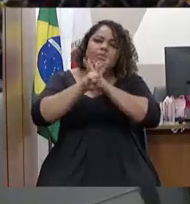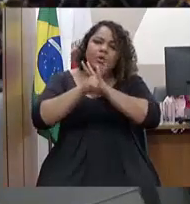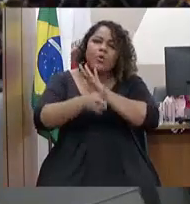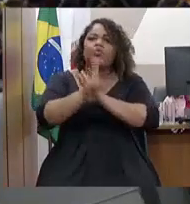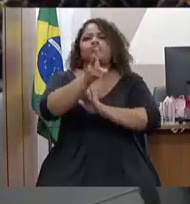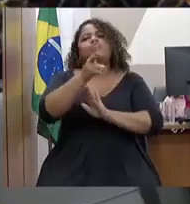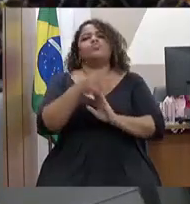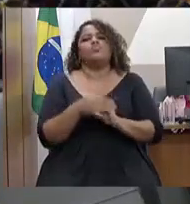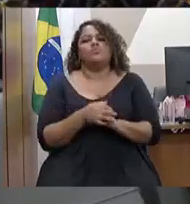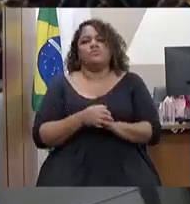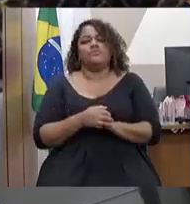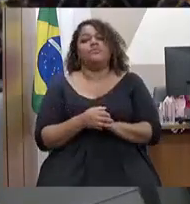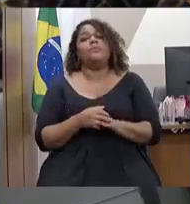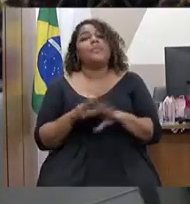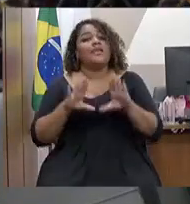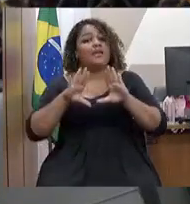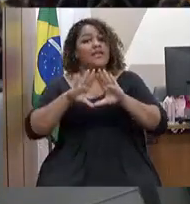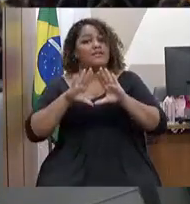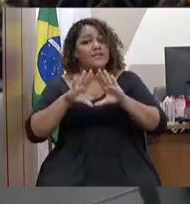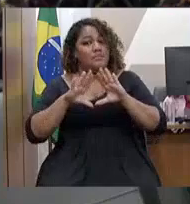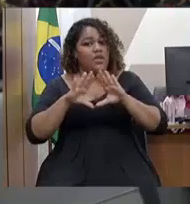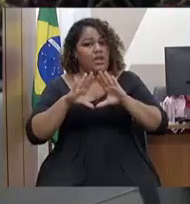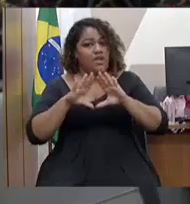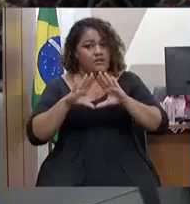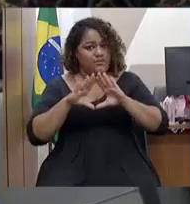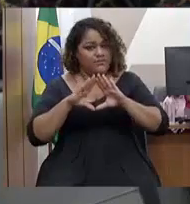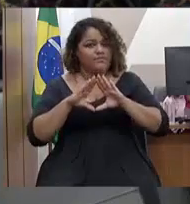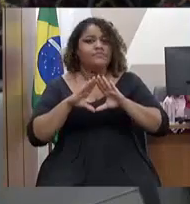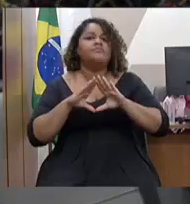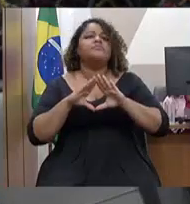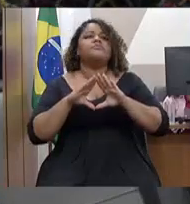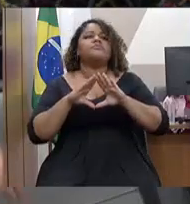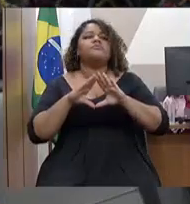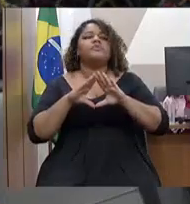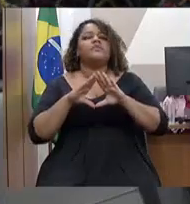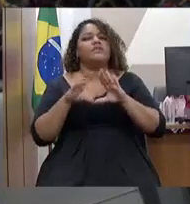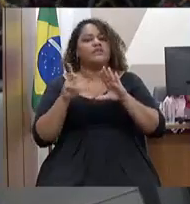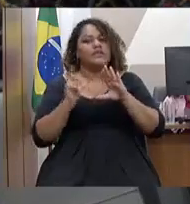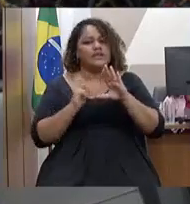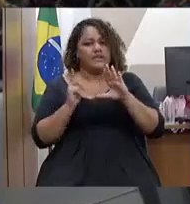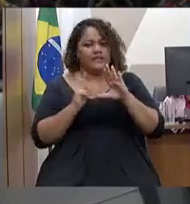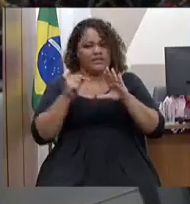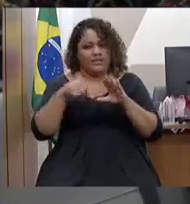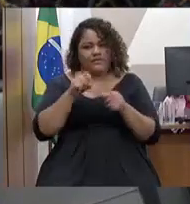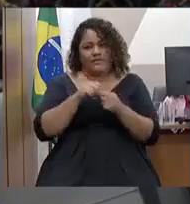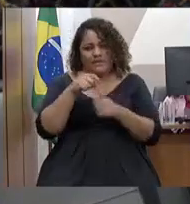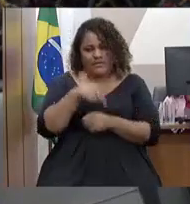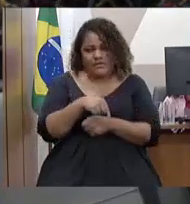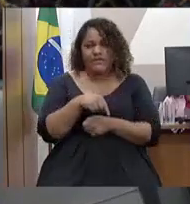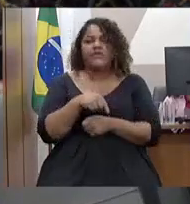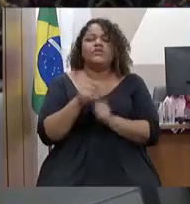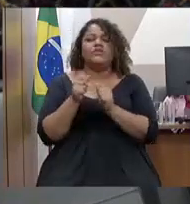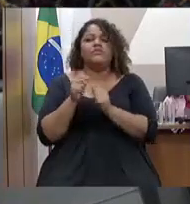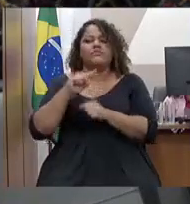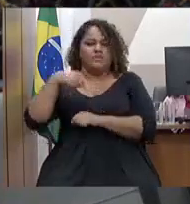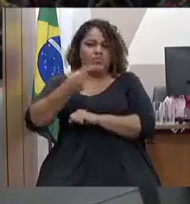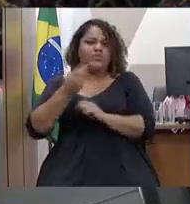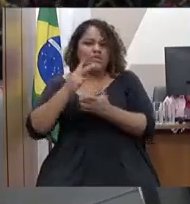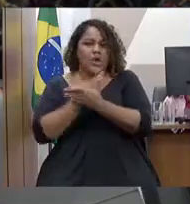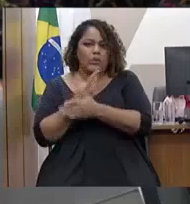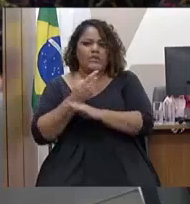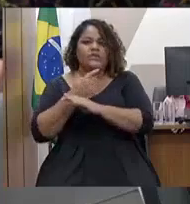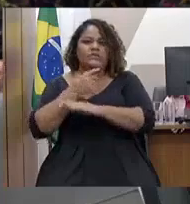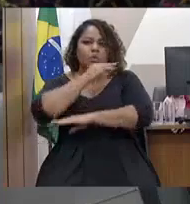da processo que foi feito aqui depois de Brumadinho aprovou uma legislação